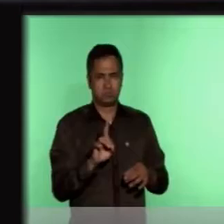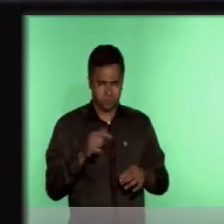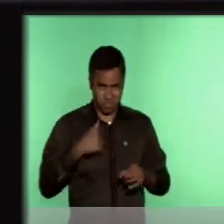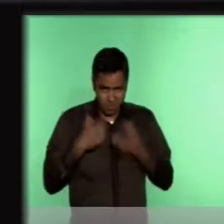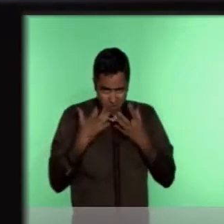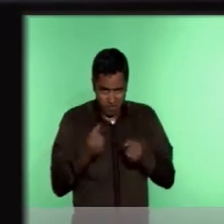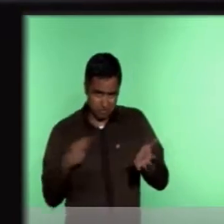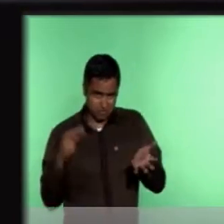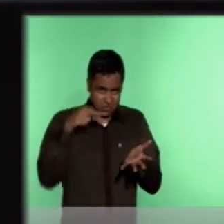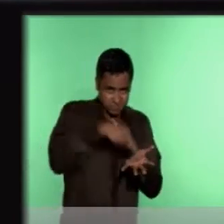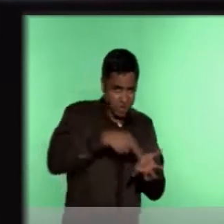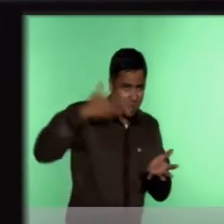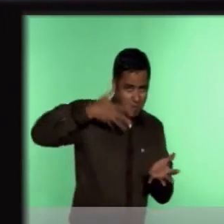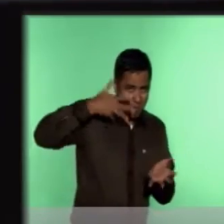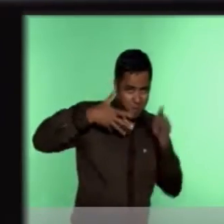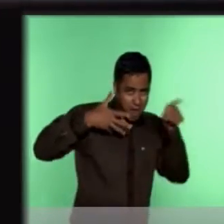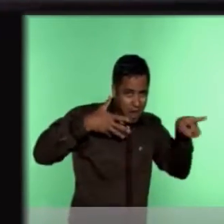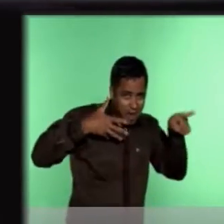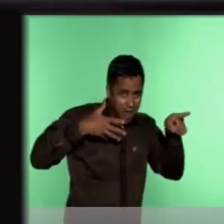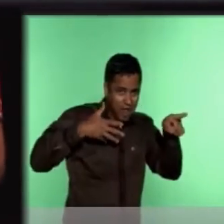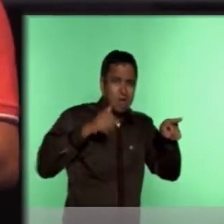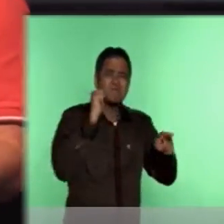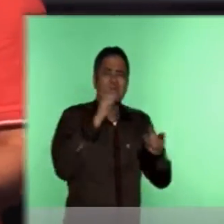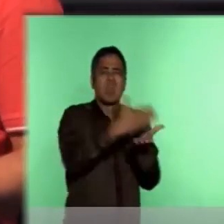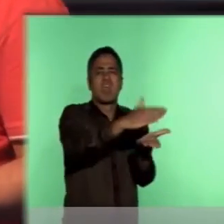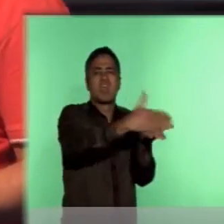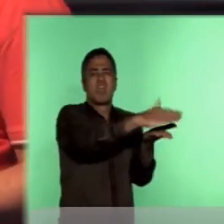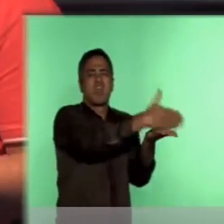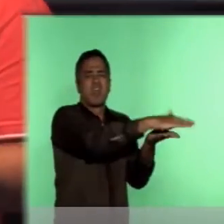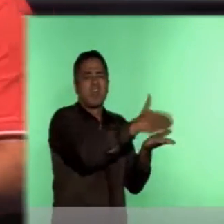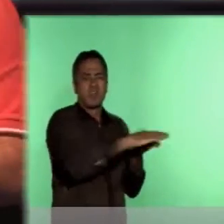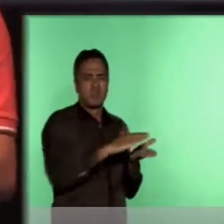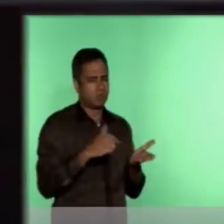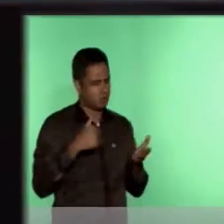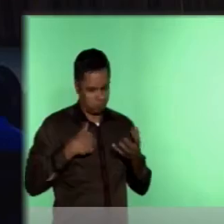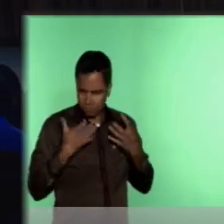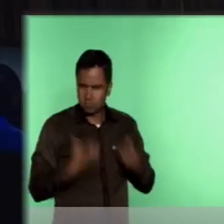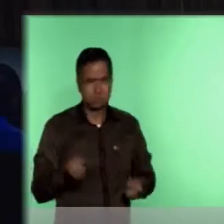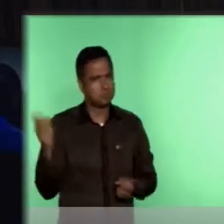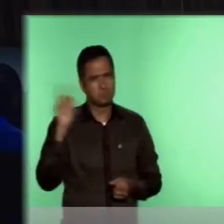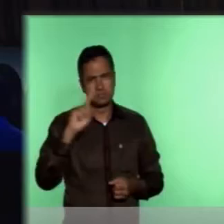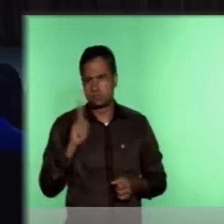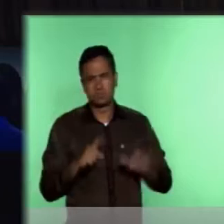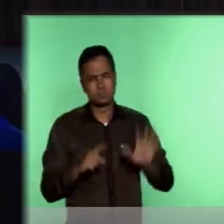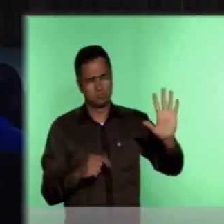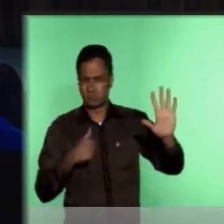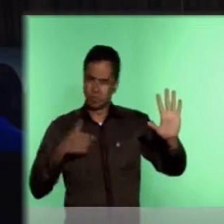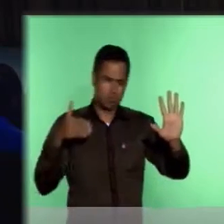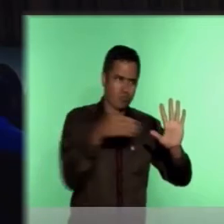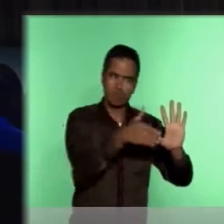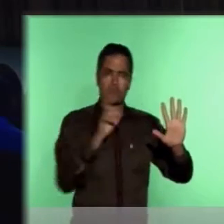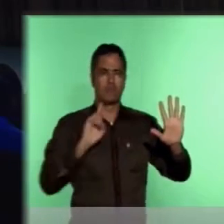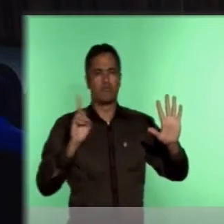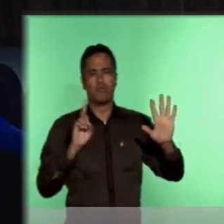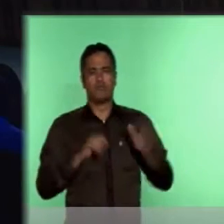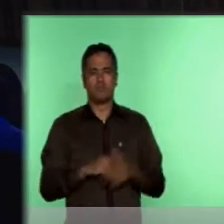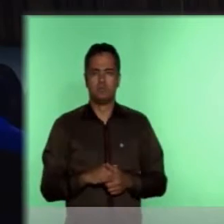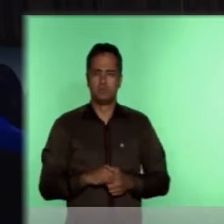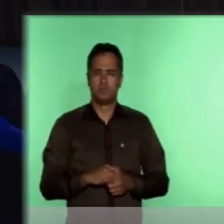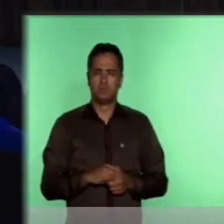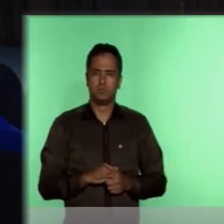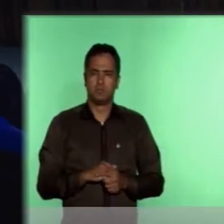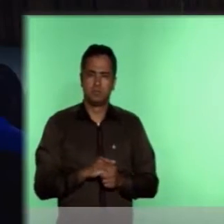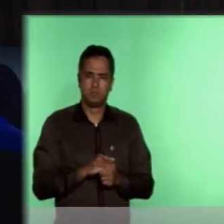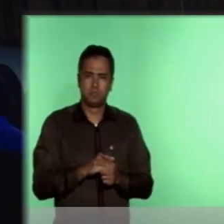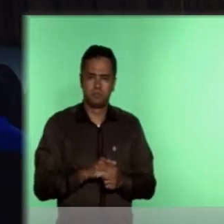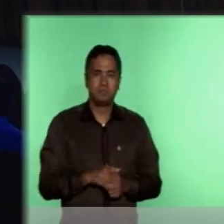educacional. Então, e essa é uma posição, e eu quero reforçar aqui o papel da Cleusa, porque quando a gente levou esse